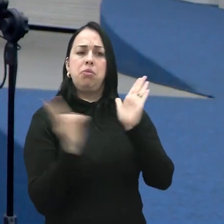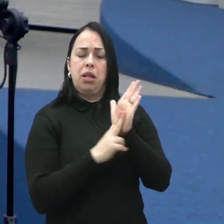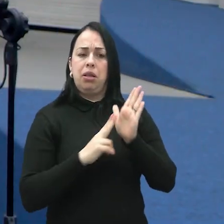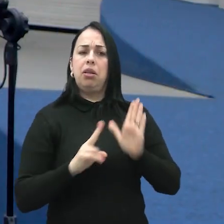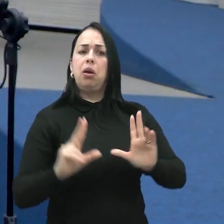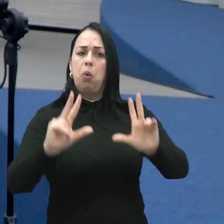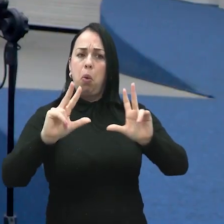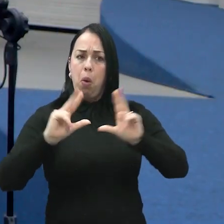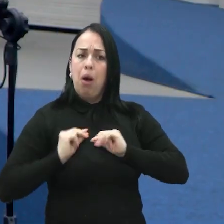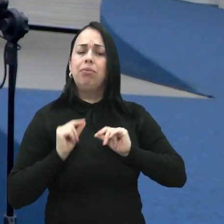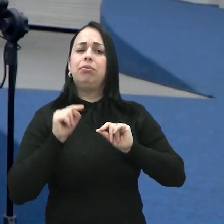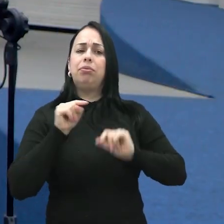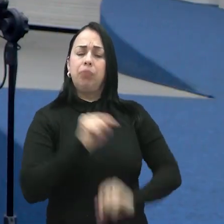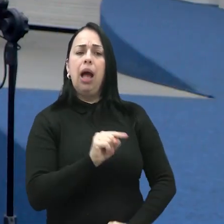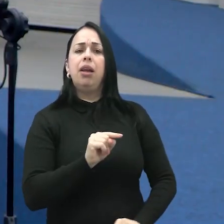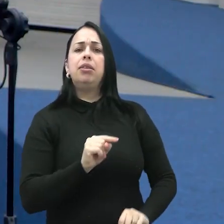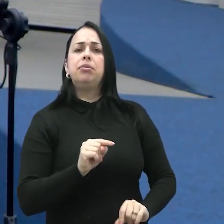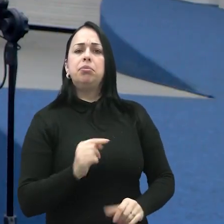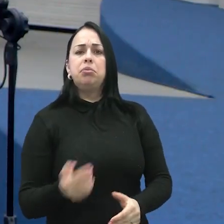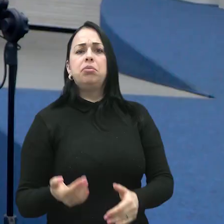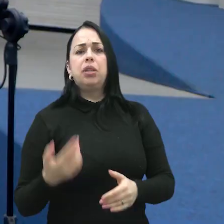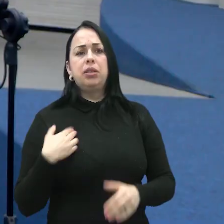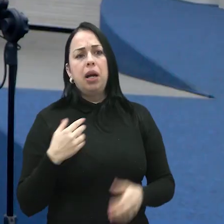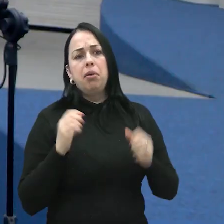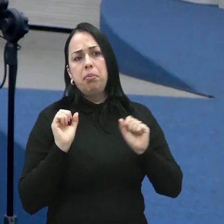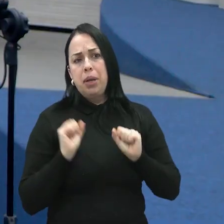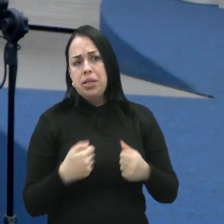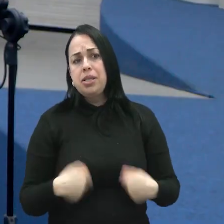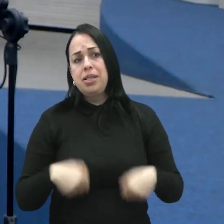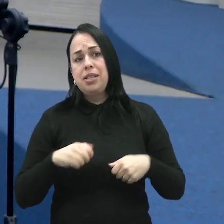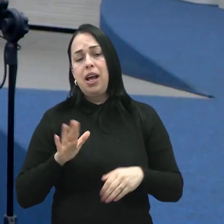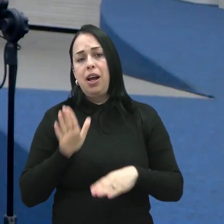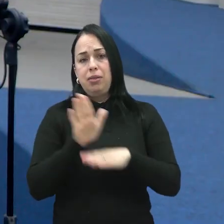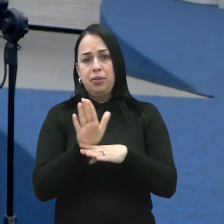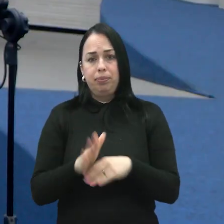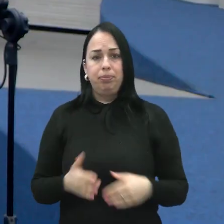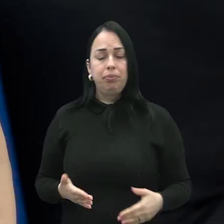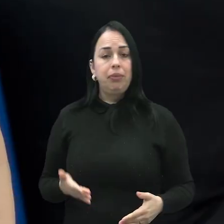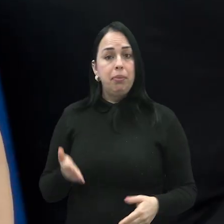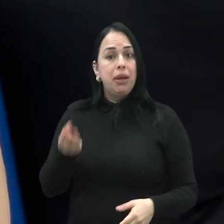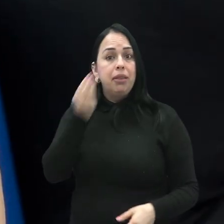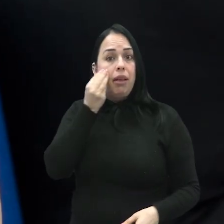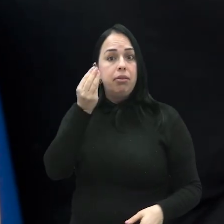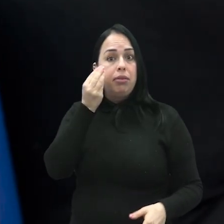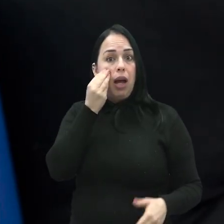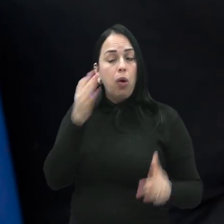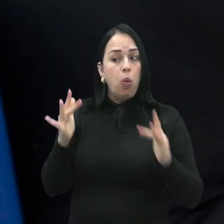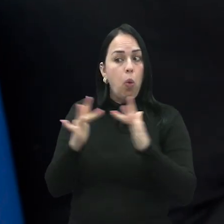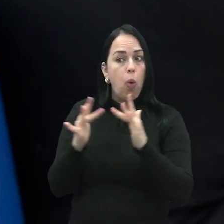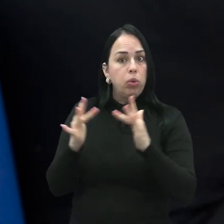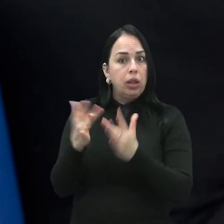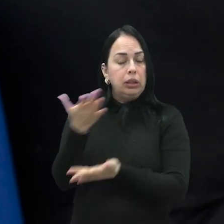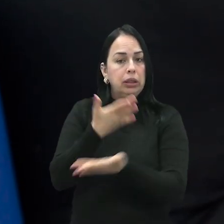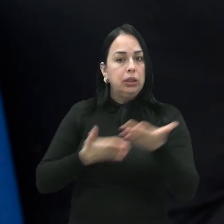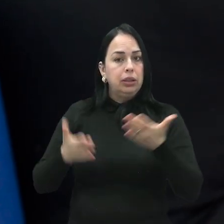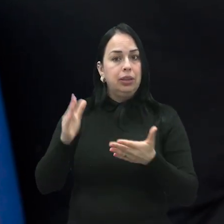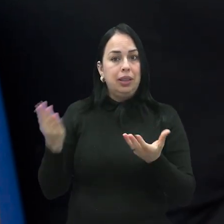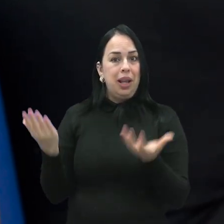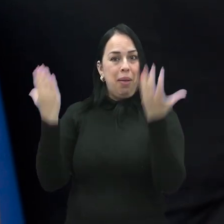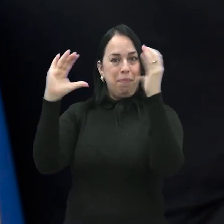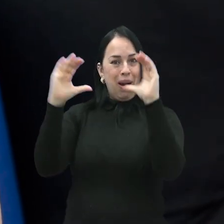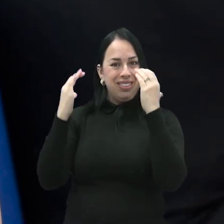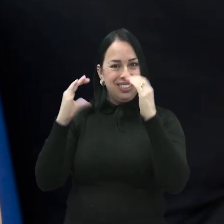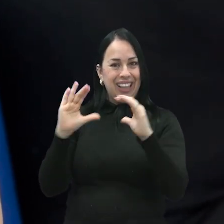isso e assume com dignidade, com a moralidade correta, a resposta ao seu eleitor. Para ampliar o contato com a população,